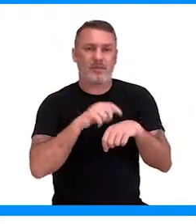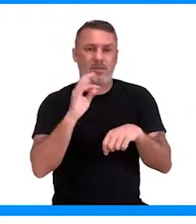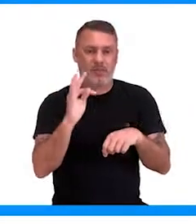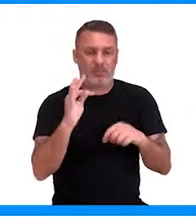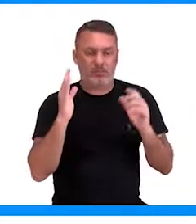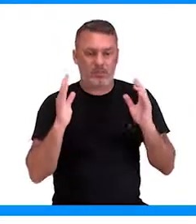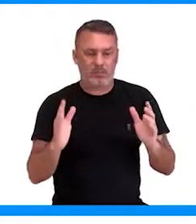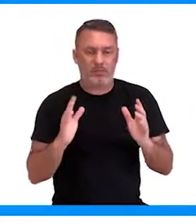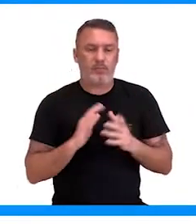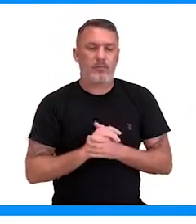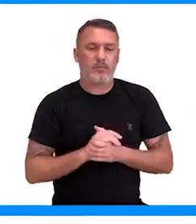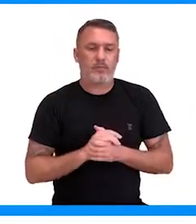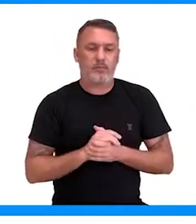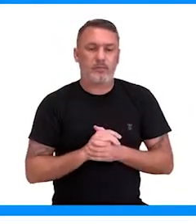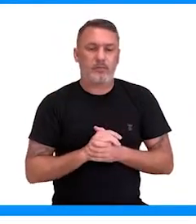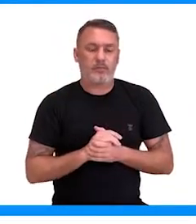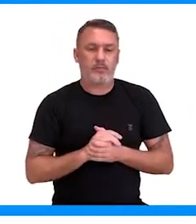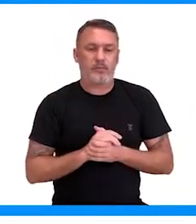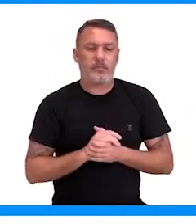utilizando esse tempo, né?